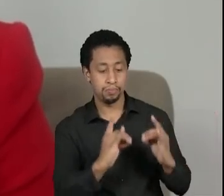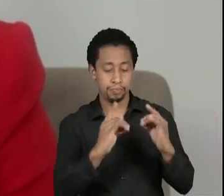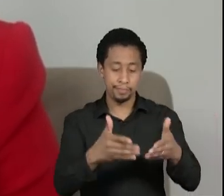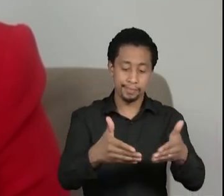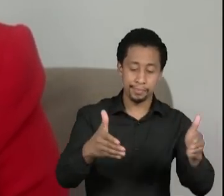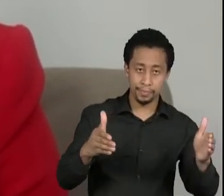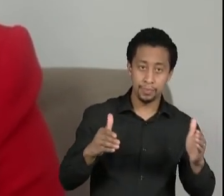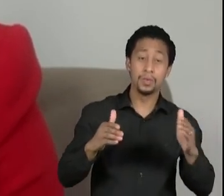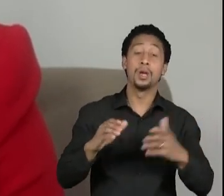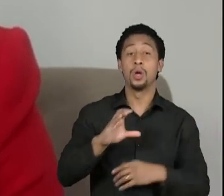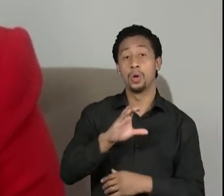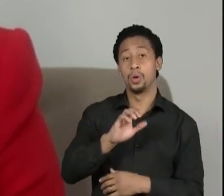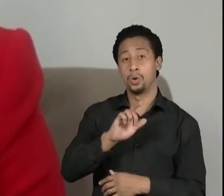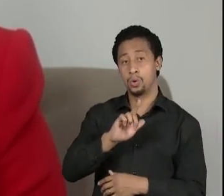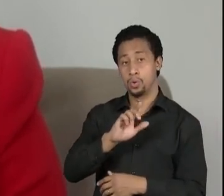enfim, vários lugares onde essa criança vai